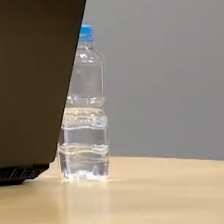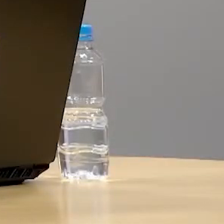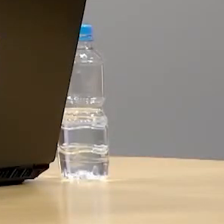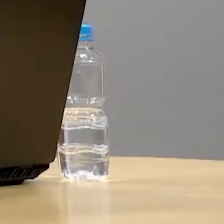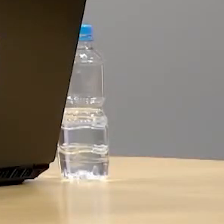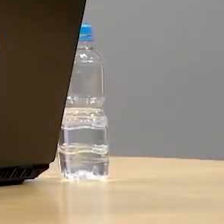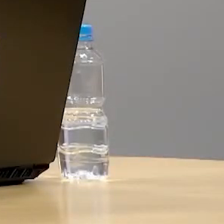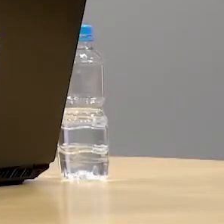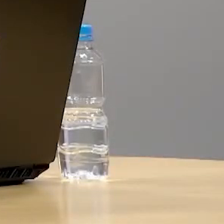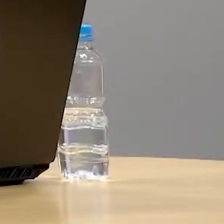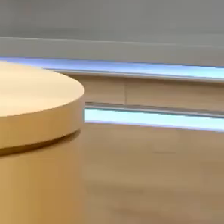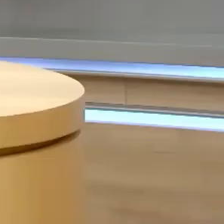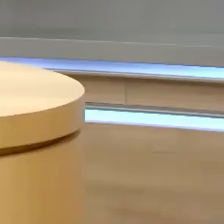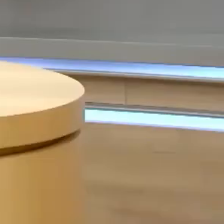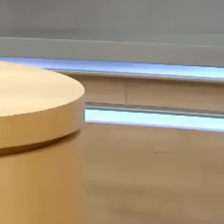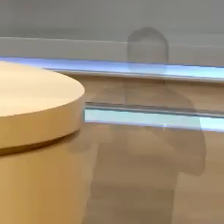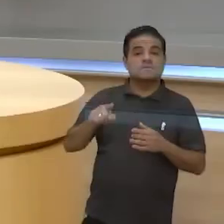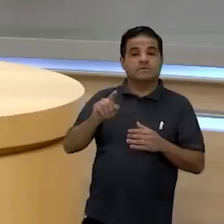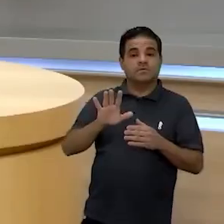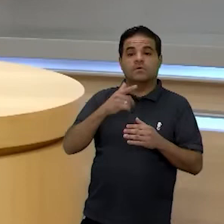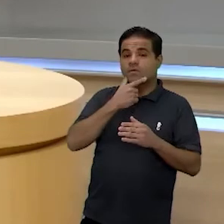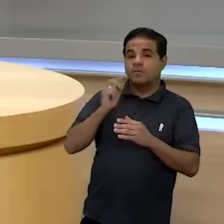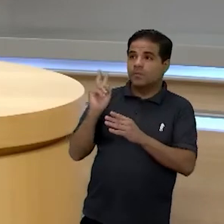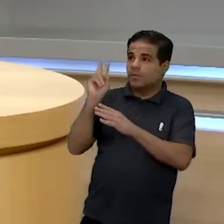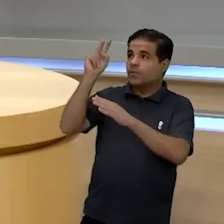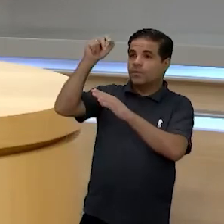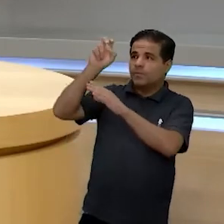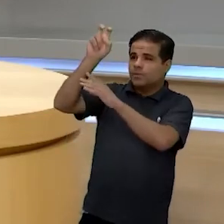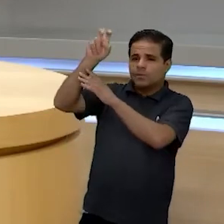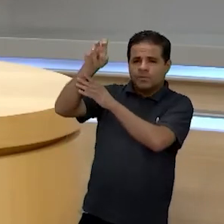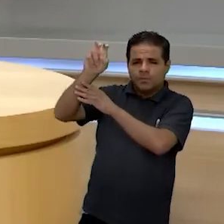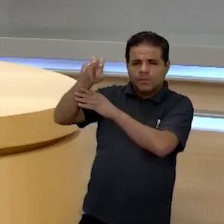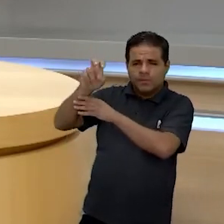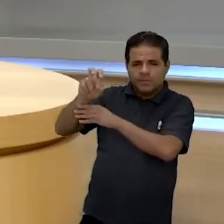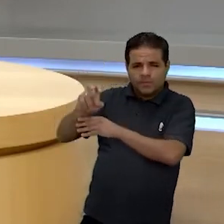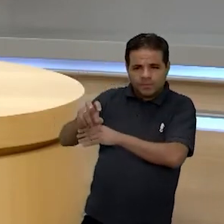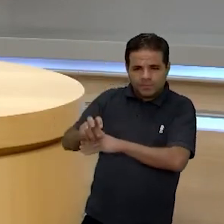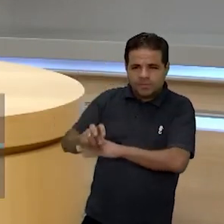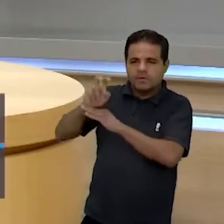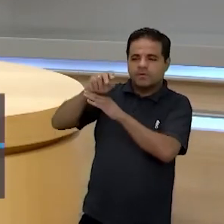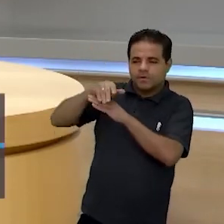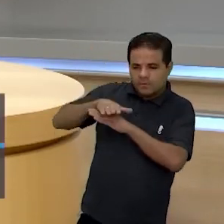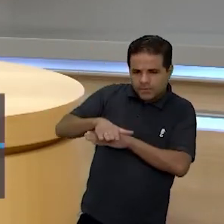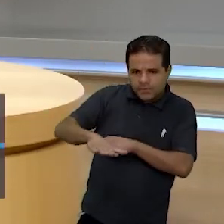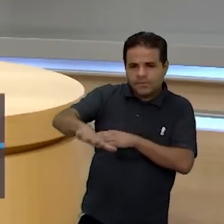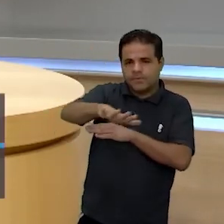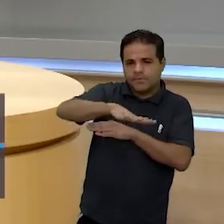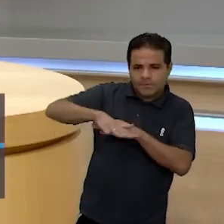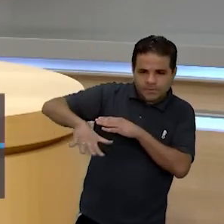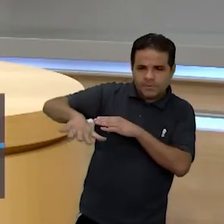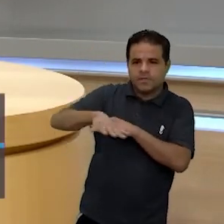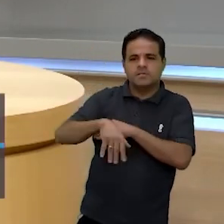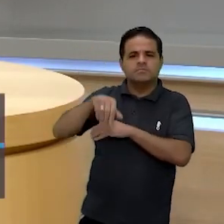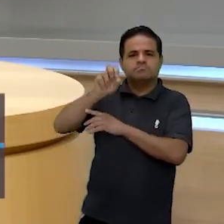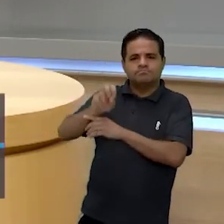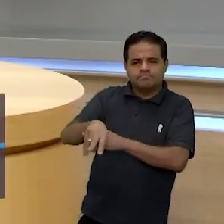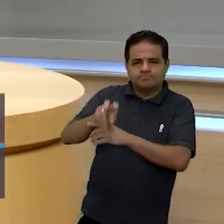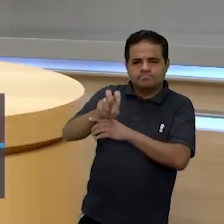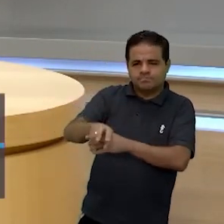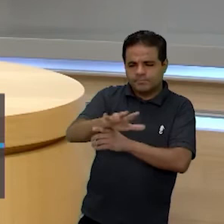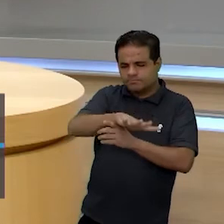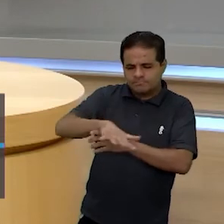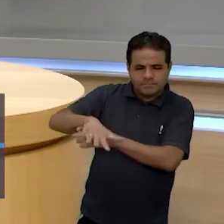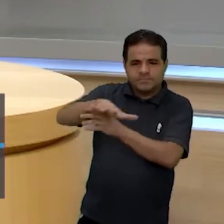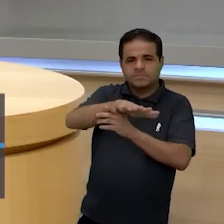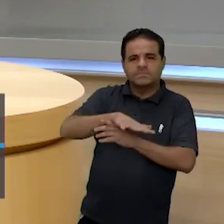Tá aí, né? Então vocês vejam lá o Neil Armstrong descendo a escadinha, né? Indo para a superfície lunar que está logo atrás dele.